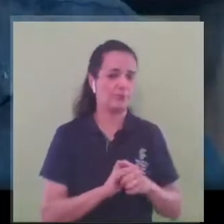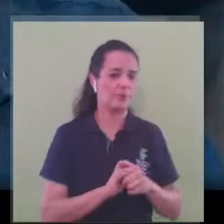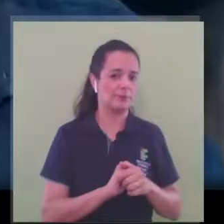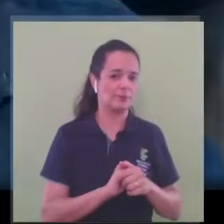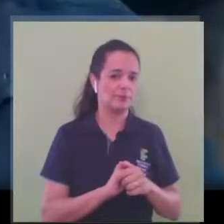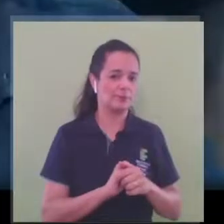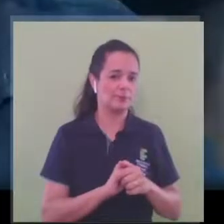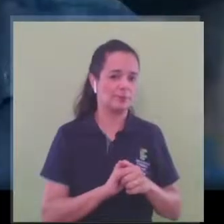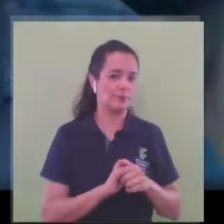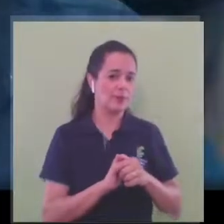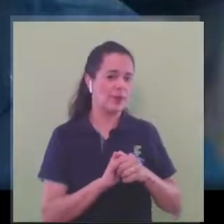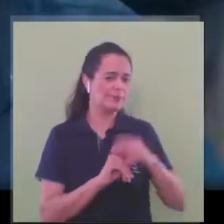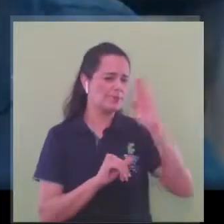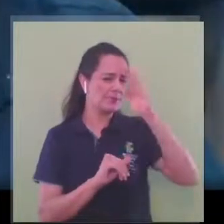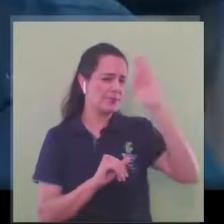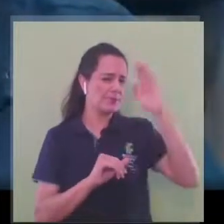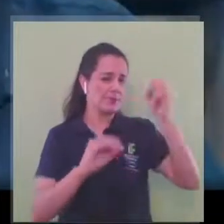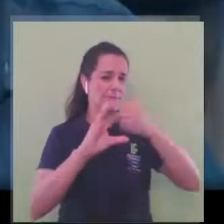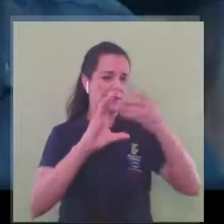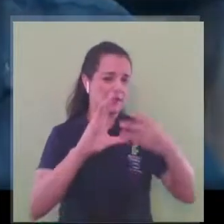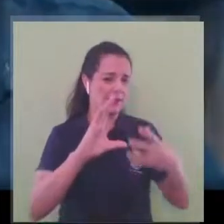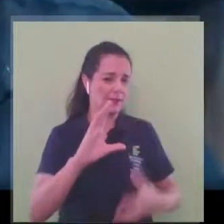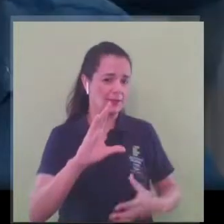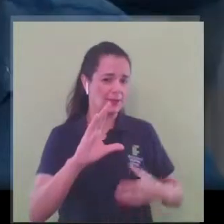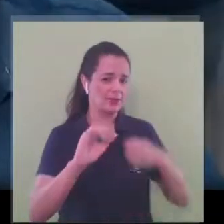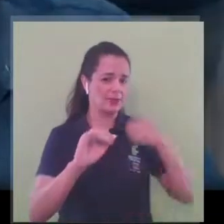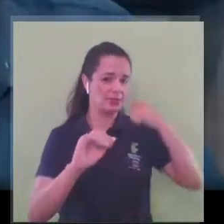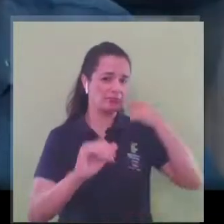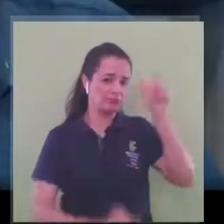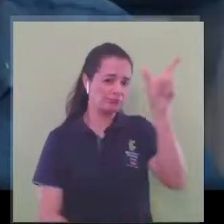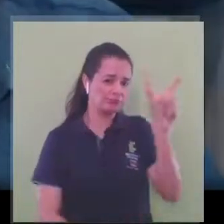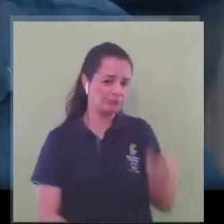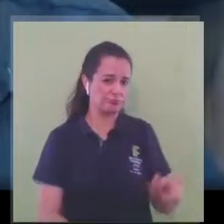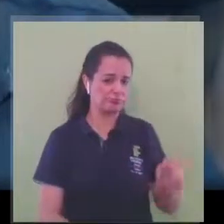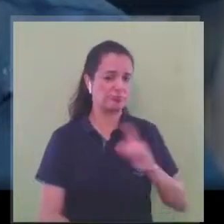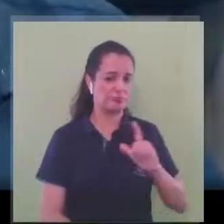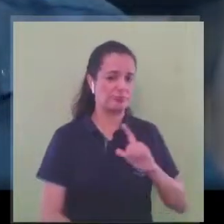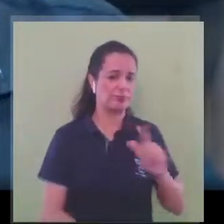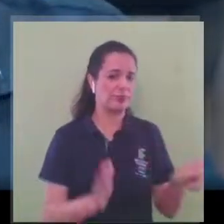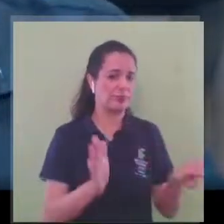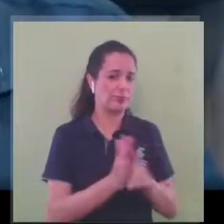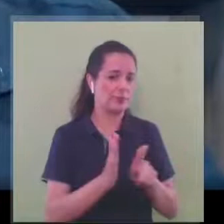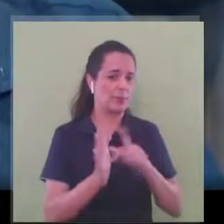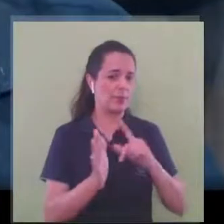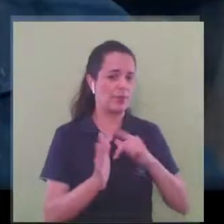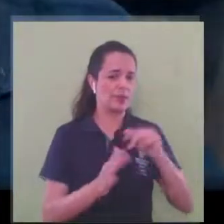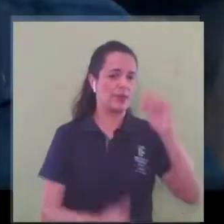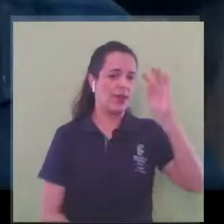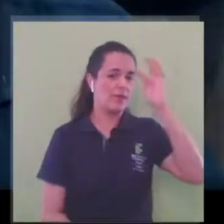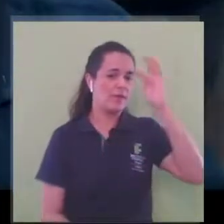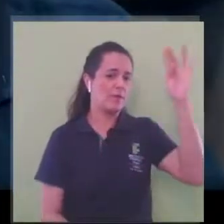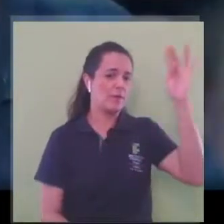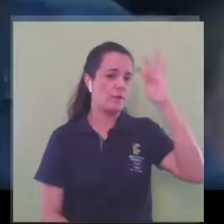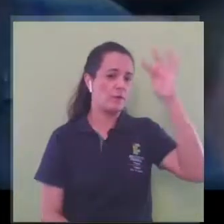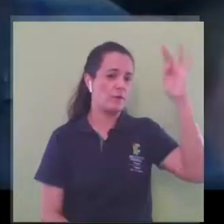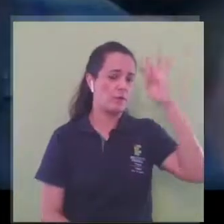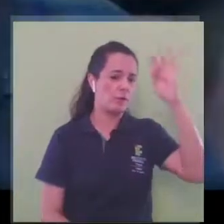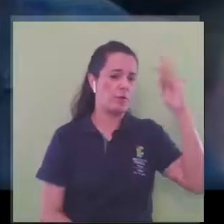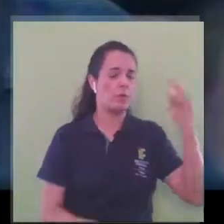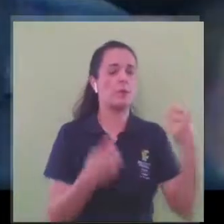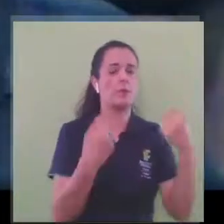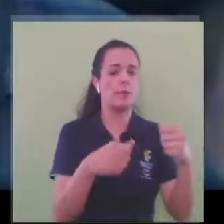principais características, quem são os personagens, do que está tratando. É, se for uma obra filosófica, anotar os